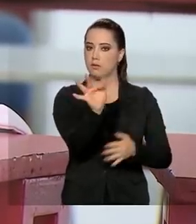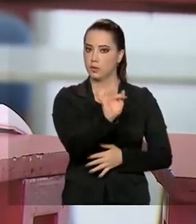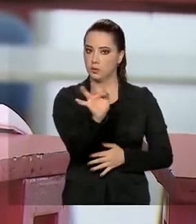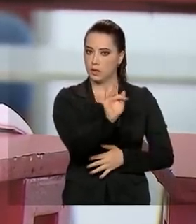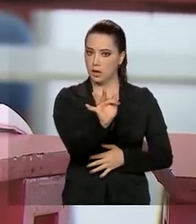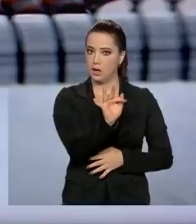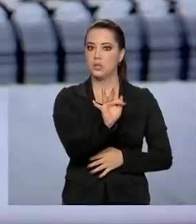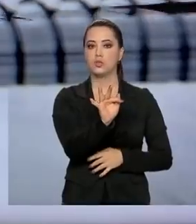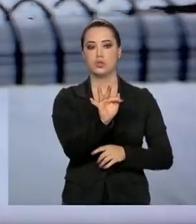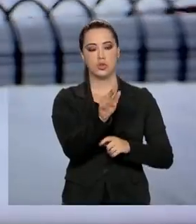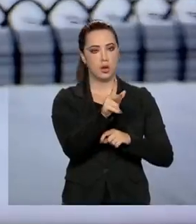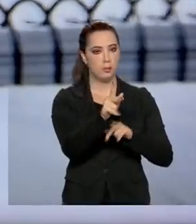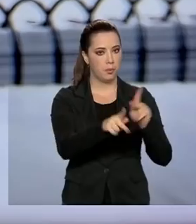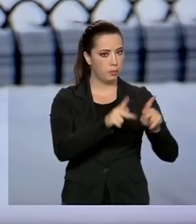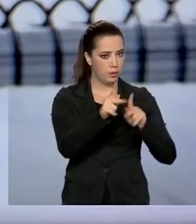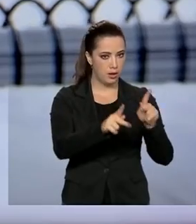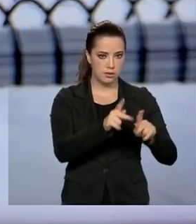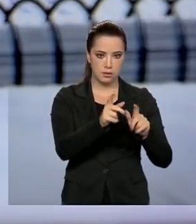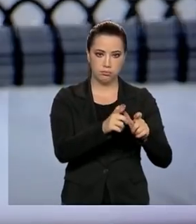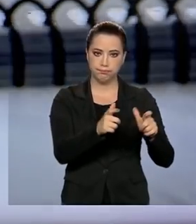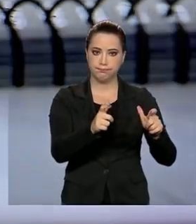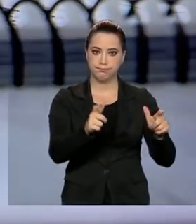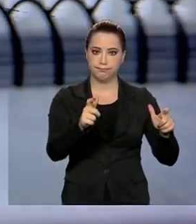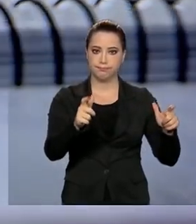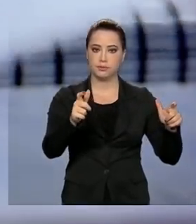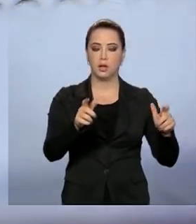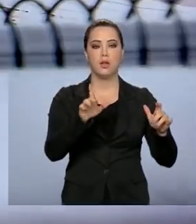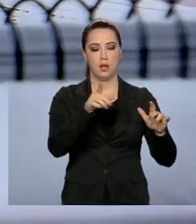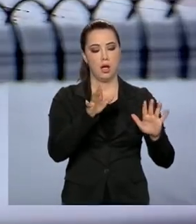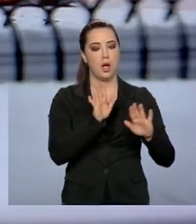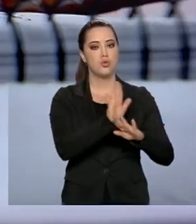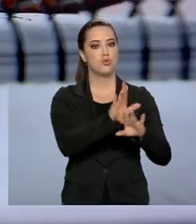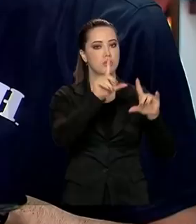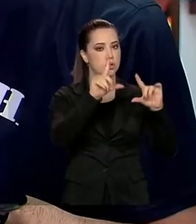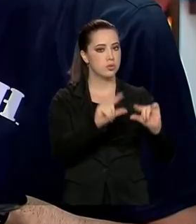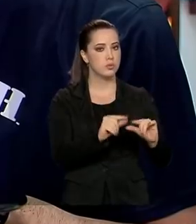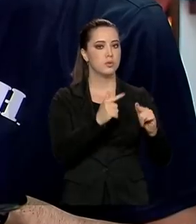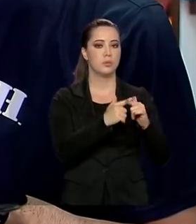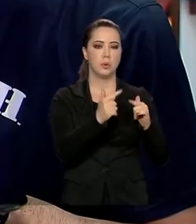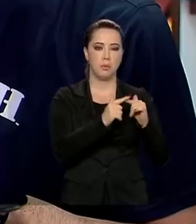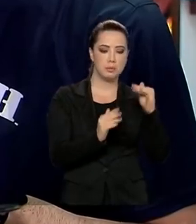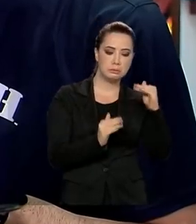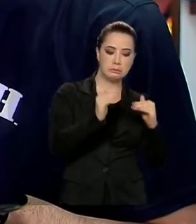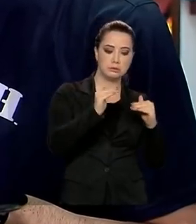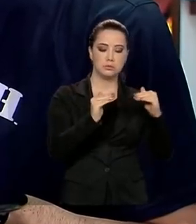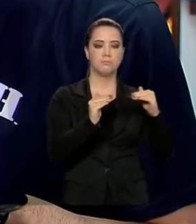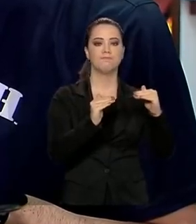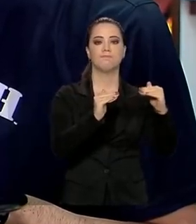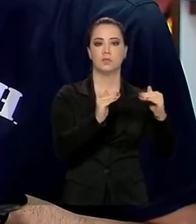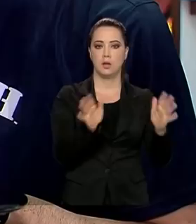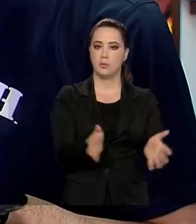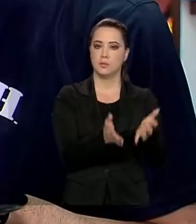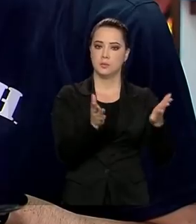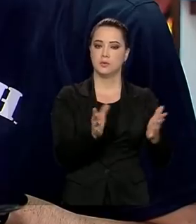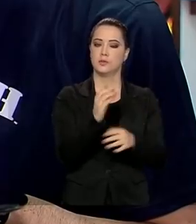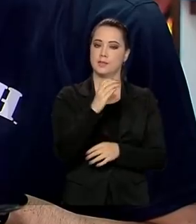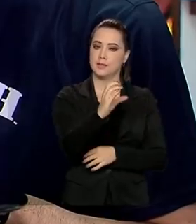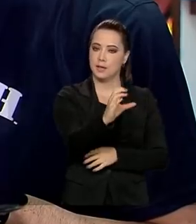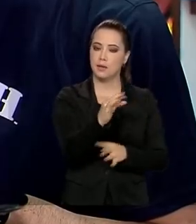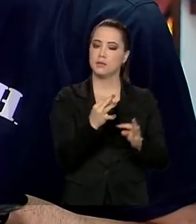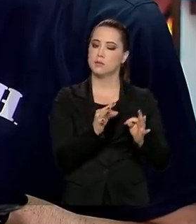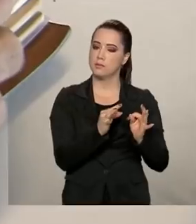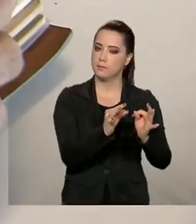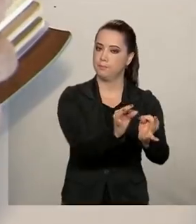parcela maior da população ajuda a diminuir as desigualdades, a promover o desenvolvimento científico e tecnológico